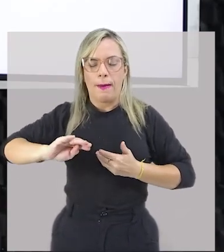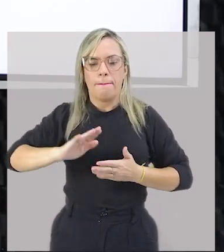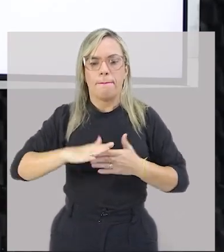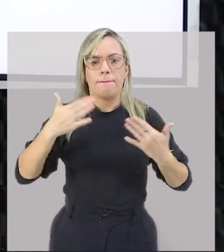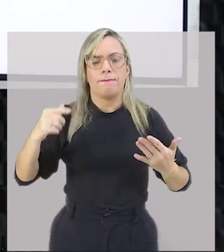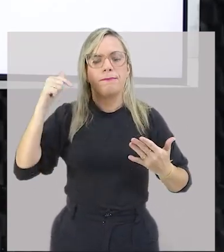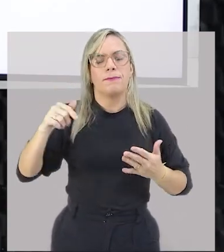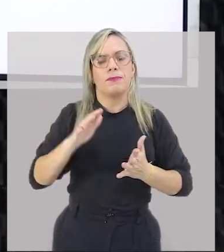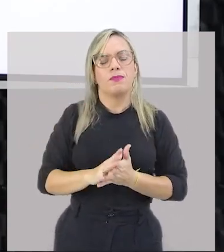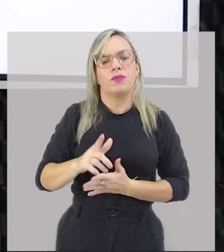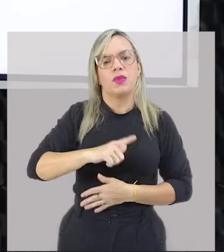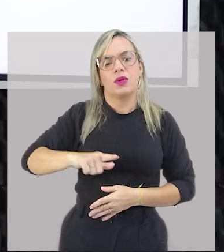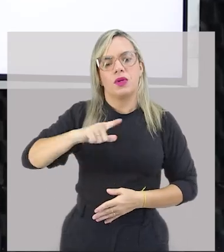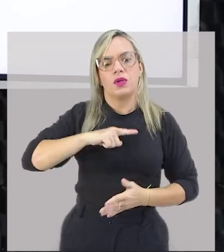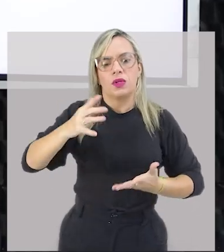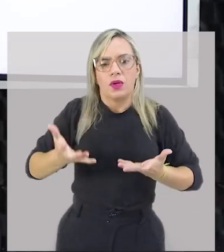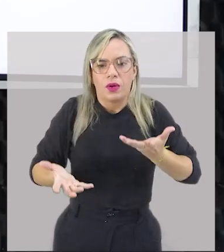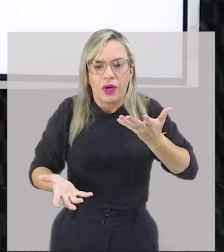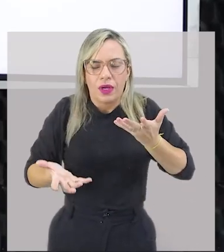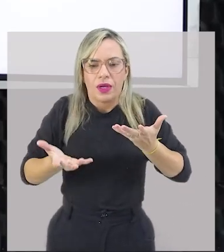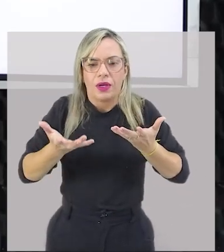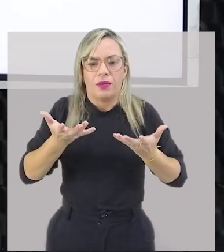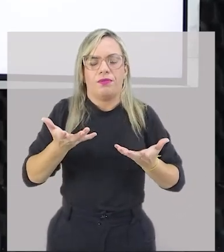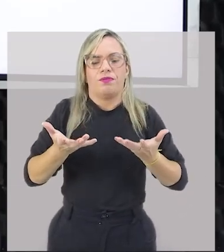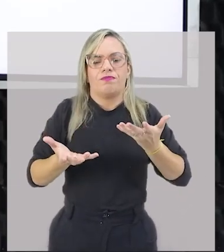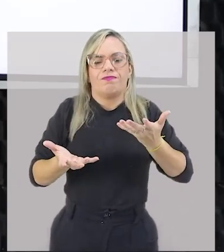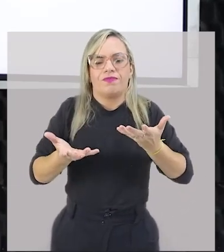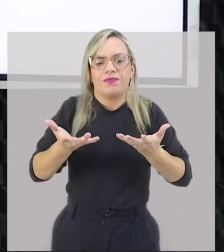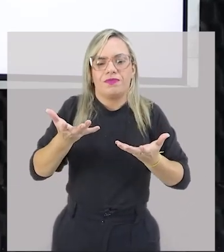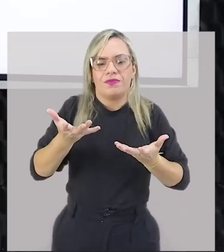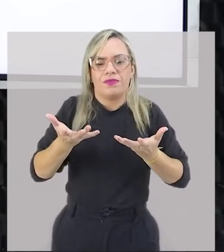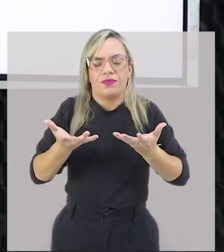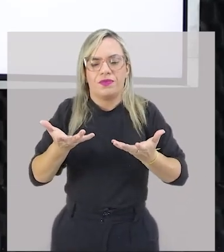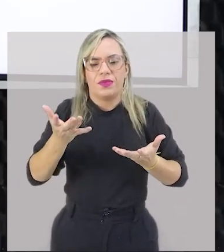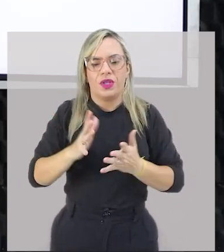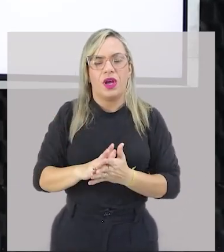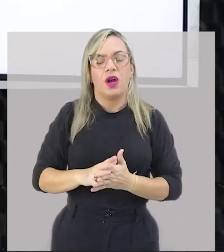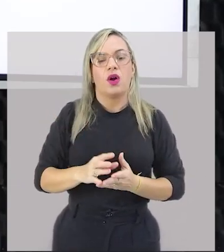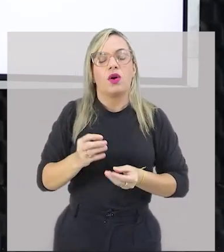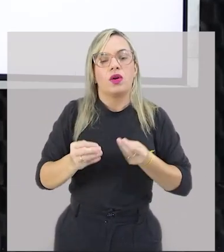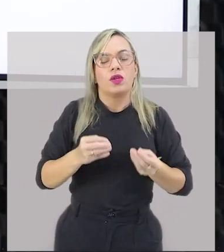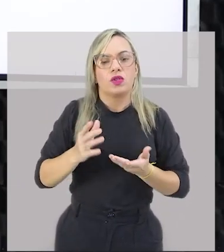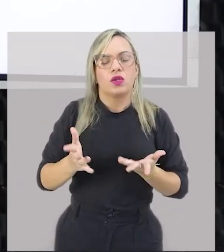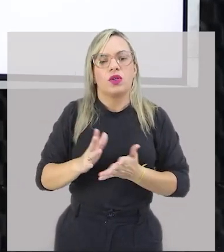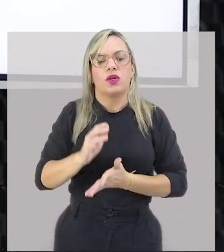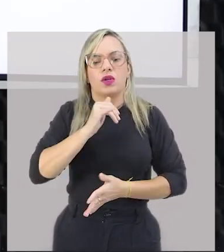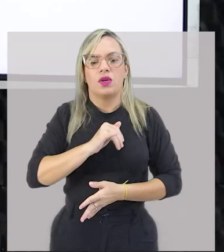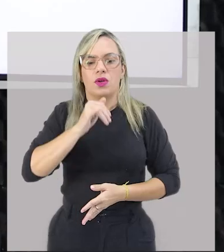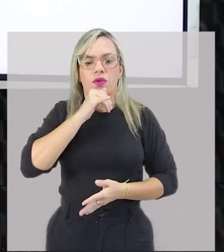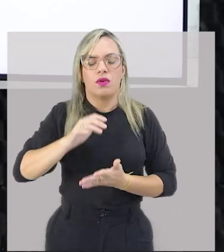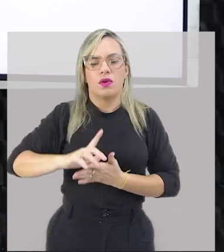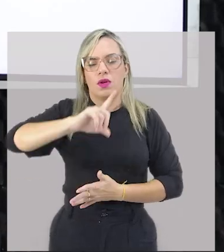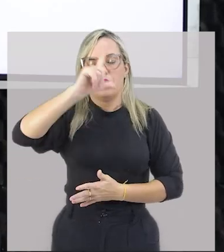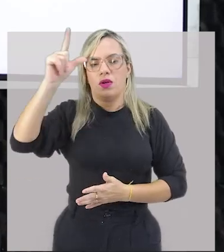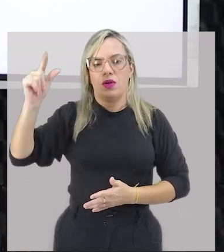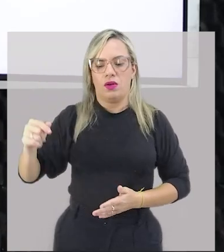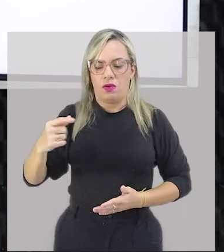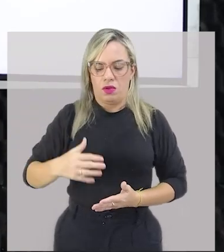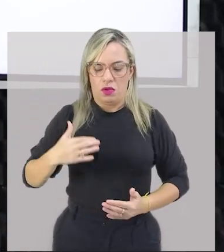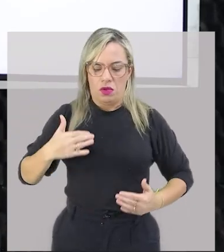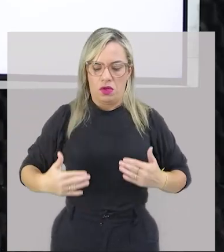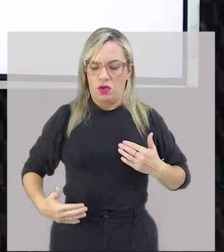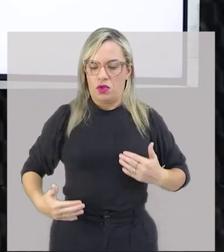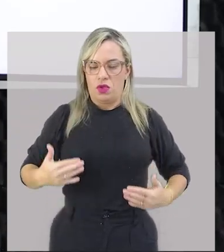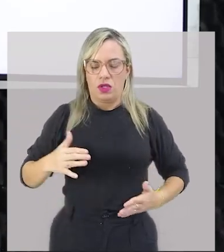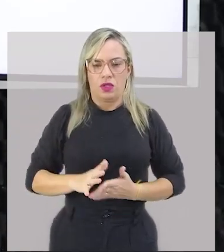fora. Isso causa um certo equilíbrio. Se fôssemos para a Lua desse jeito aqui, ó, sem nenhuma